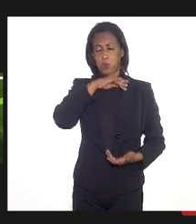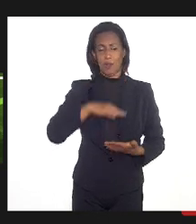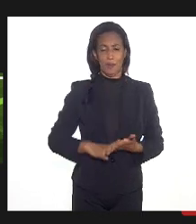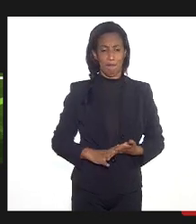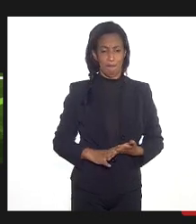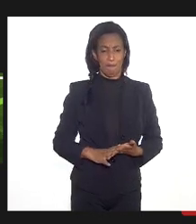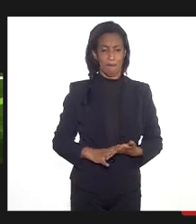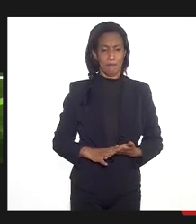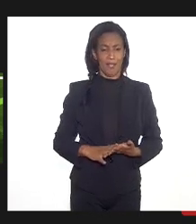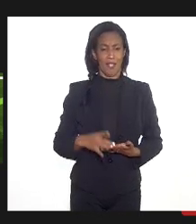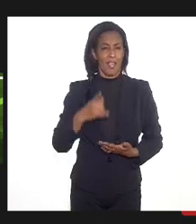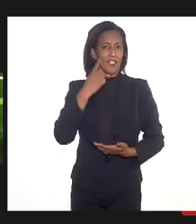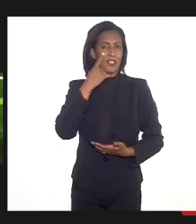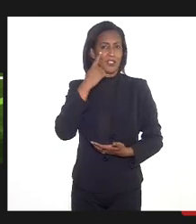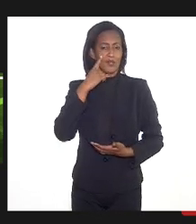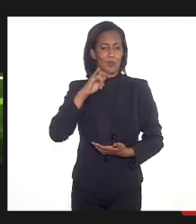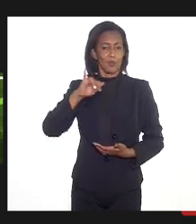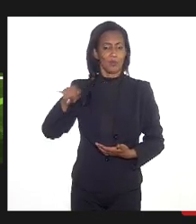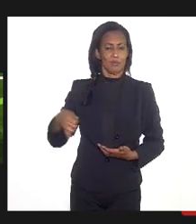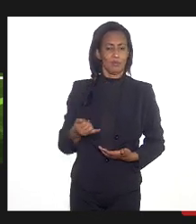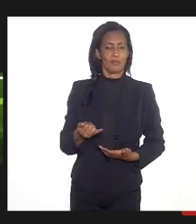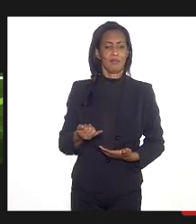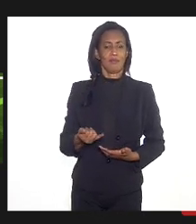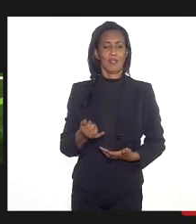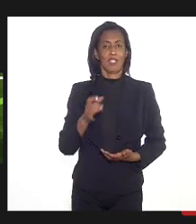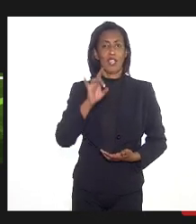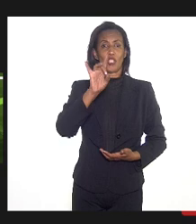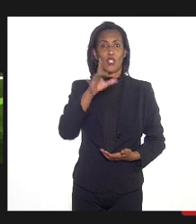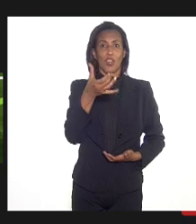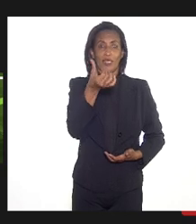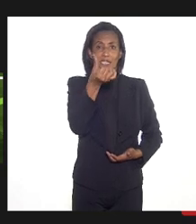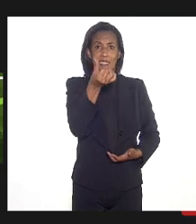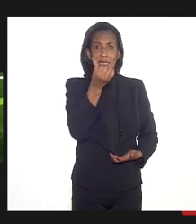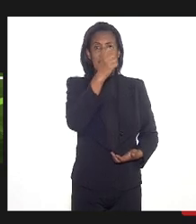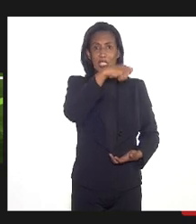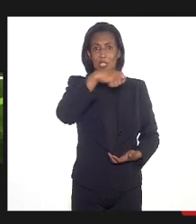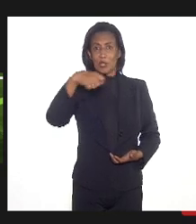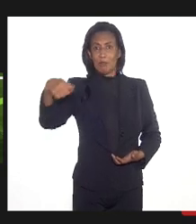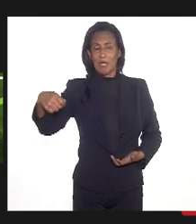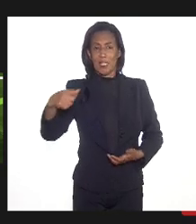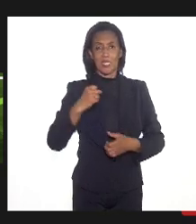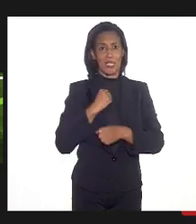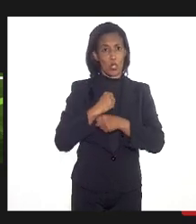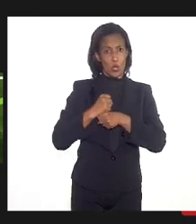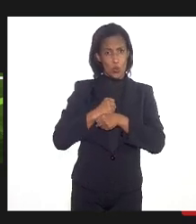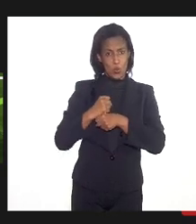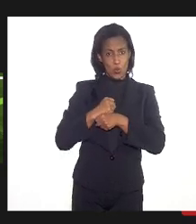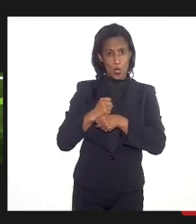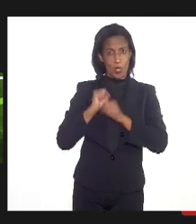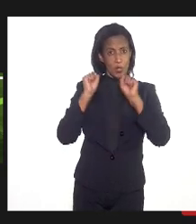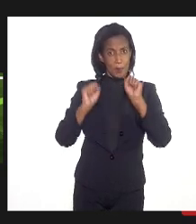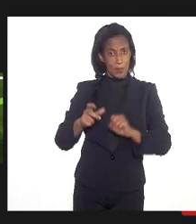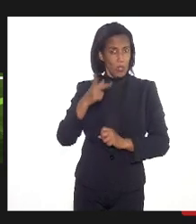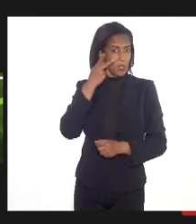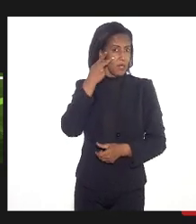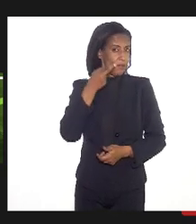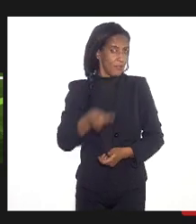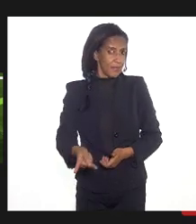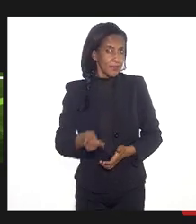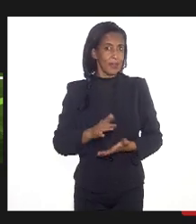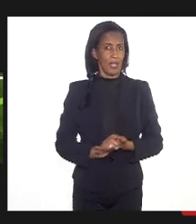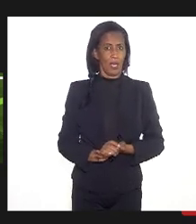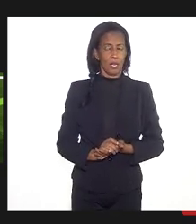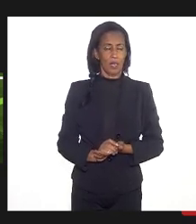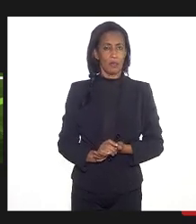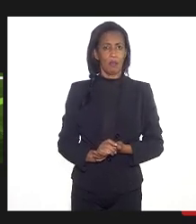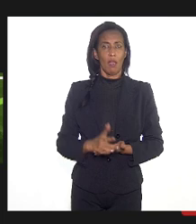uma comunidade que só tem 6 meses no ano que pode ser visitado, é até